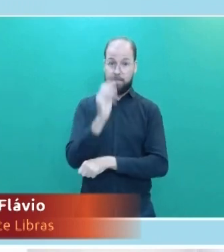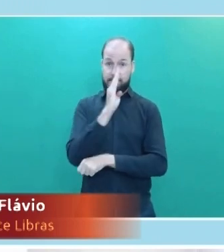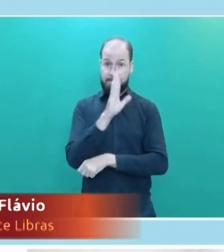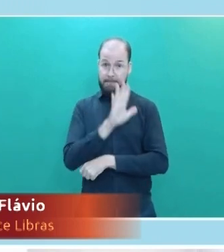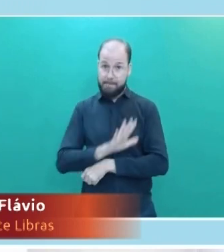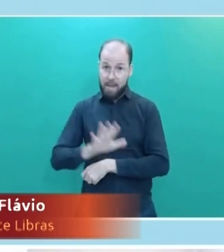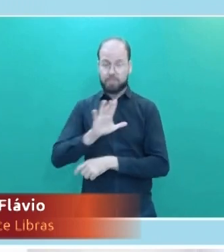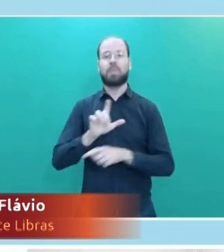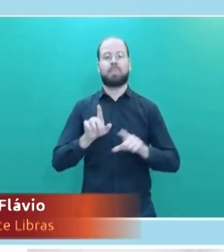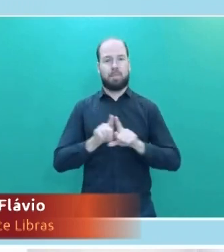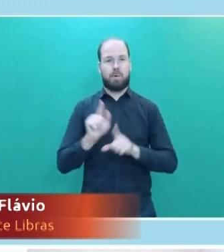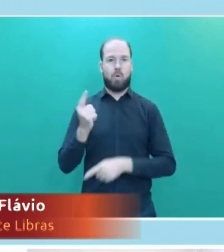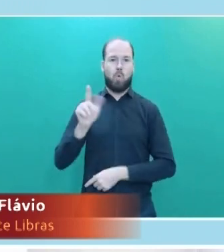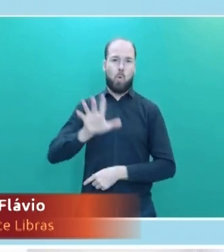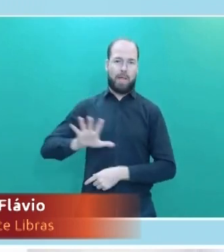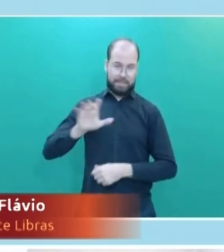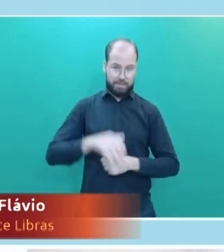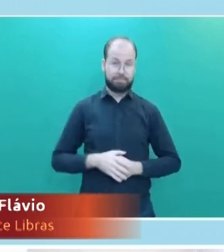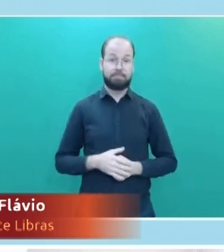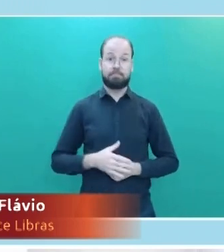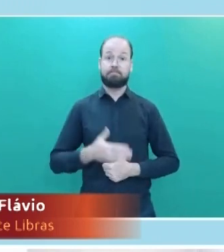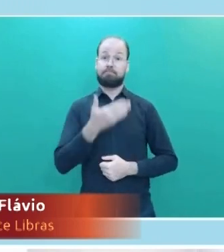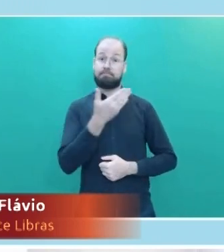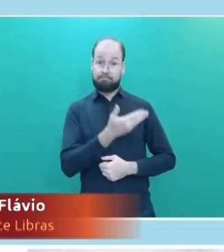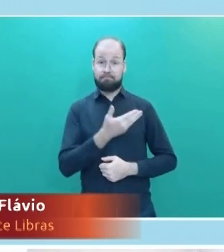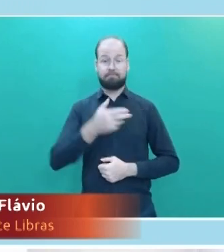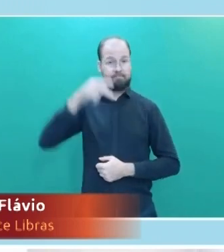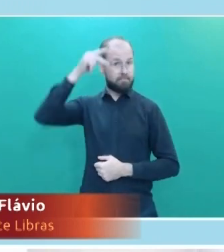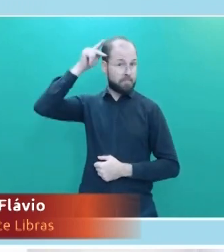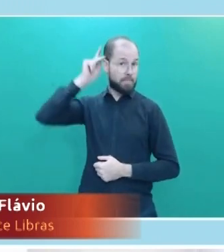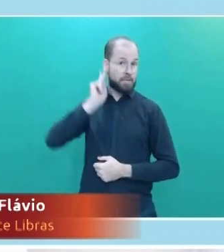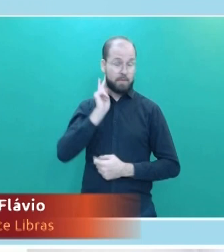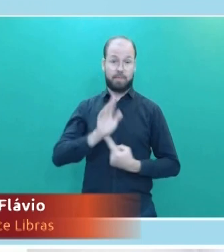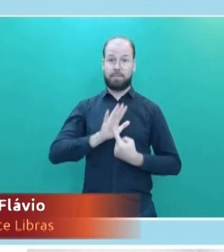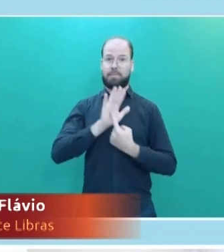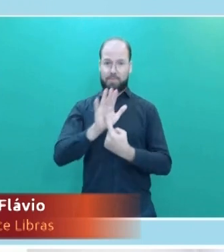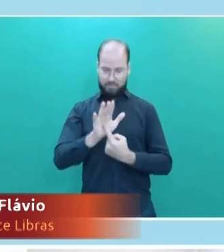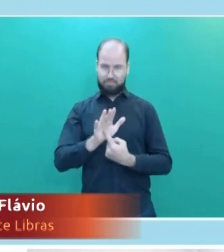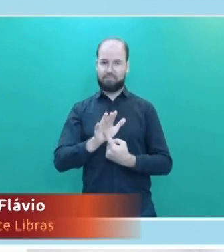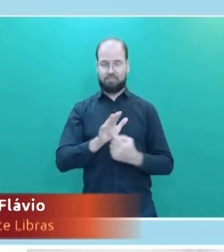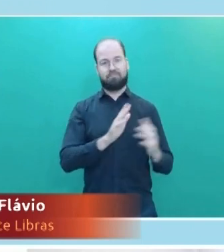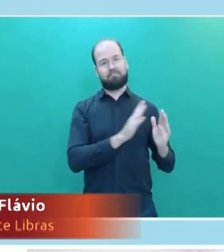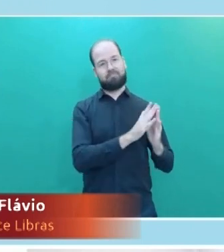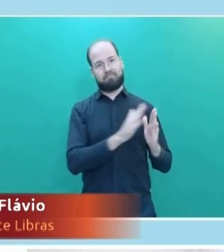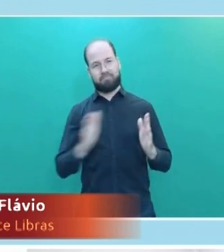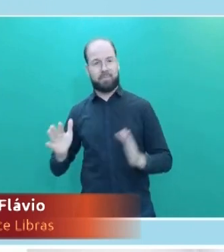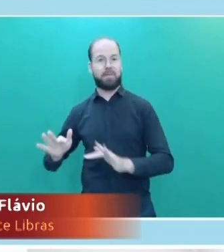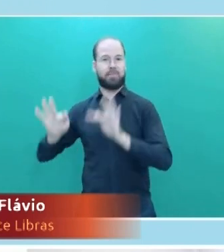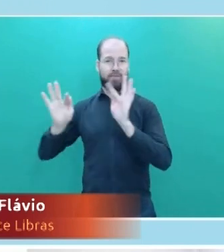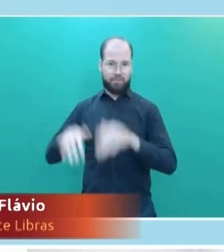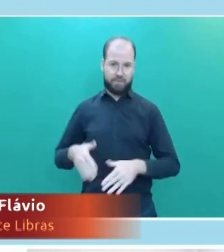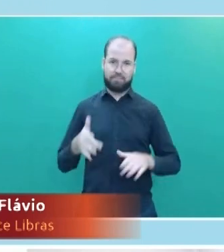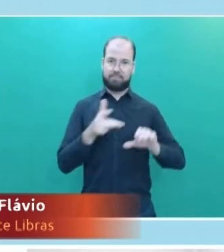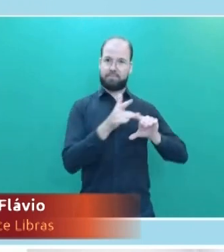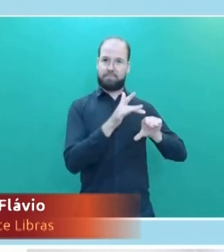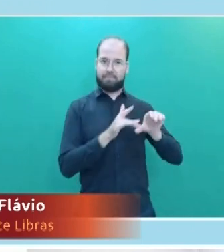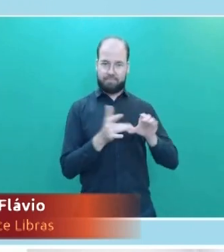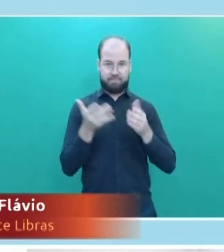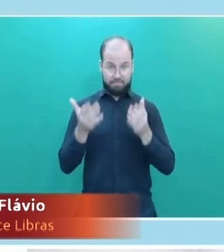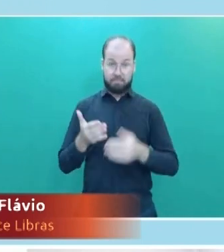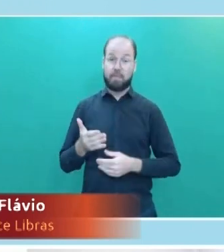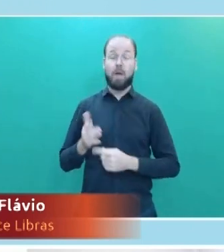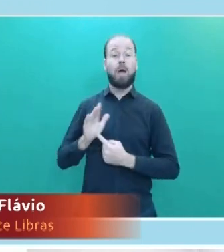Eu sou a Camila Maia, apresentadora do programa, fico com você até o final desse Conexões e vou me apresentar. Sou uma